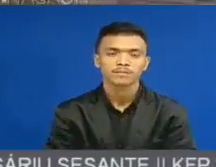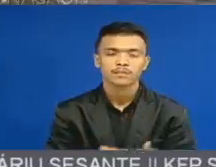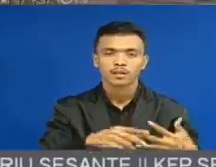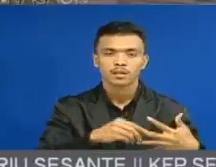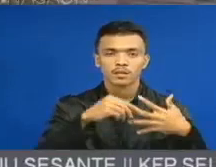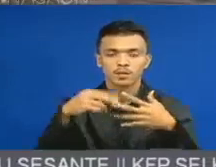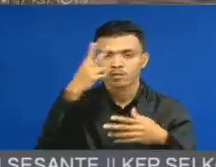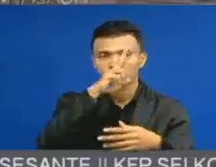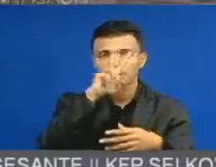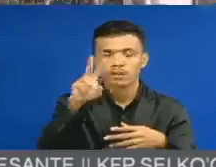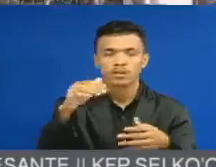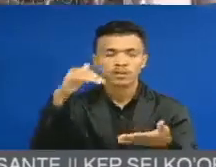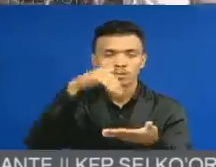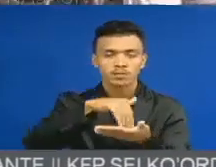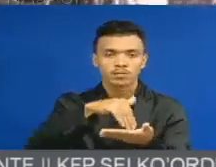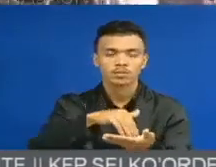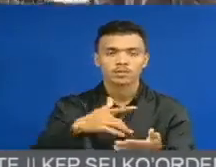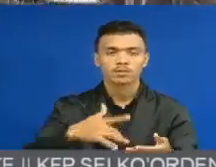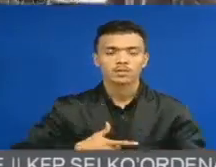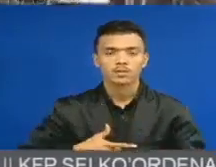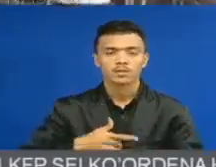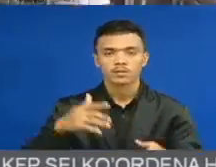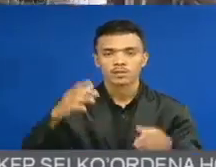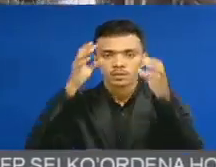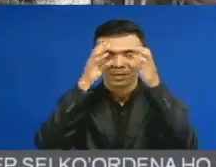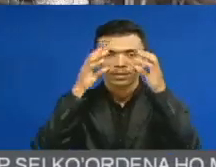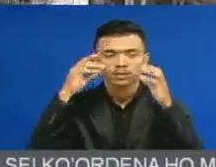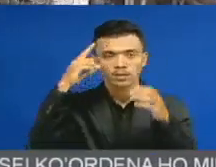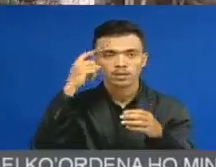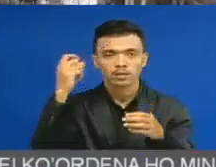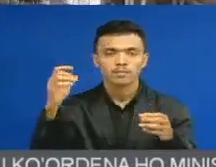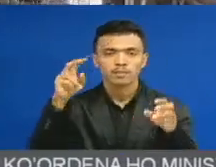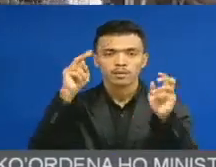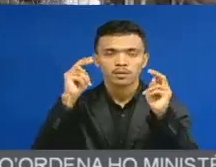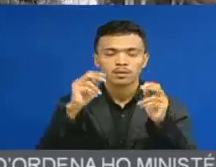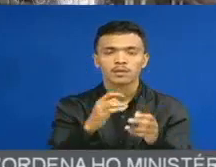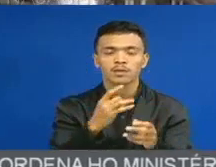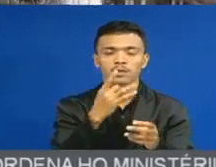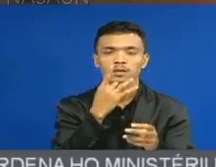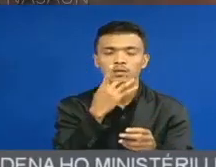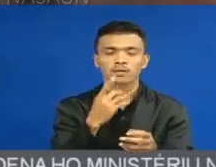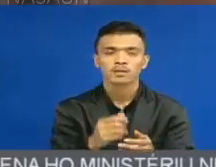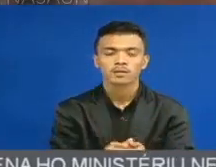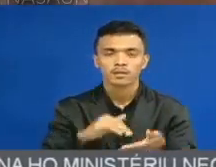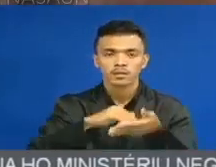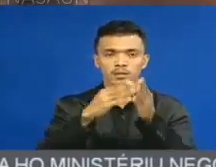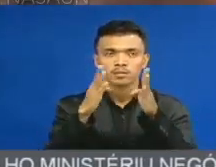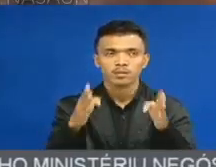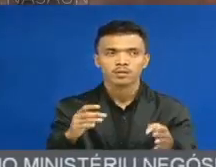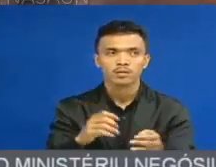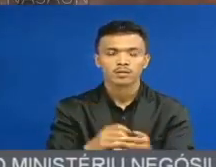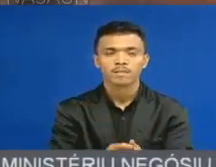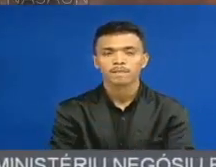ma kumpani sira husi ra estuda, ami sente triste. Também me dá eletricidade, eu preciso de eletricidade. Estudante Ercília